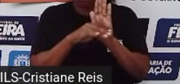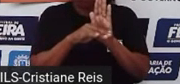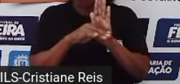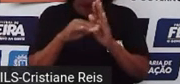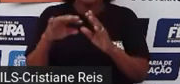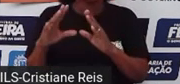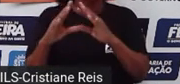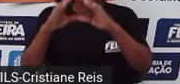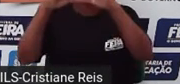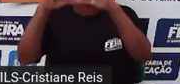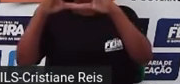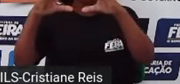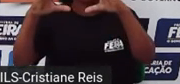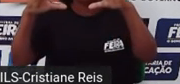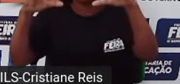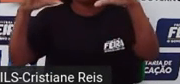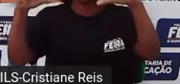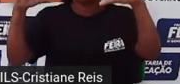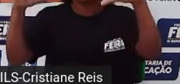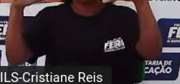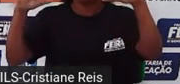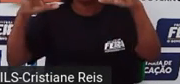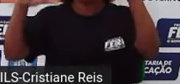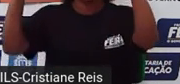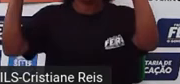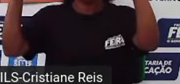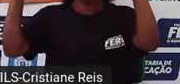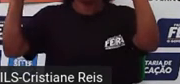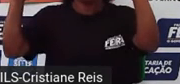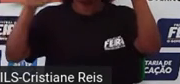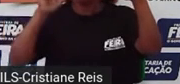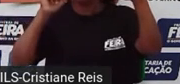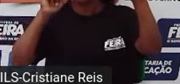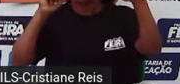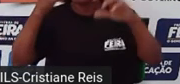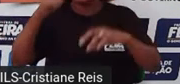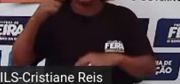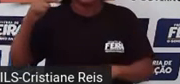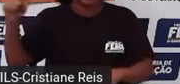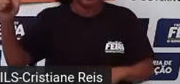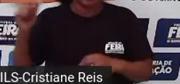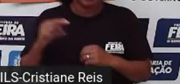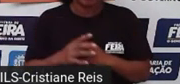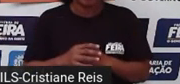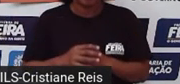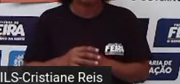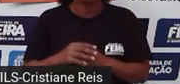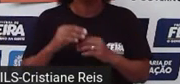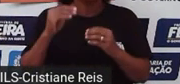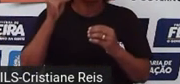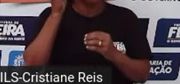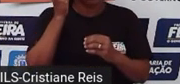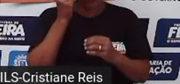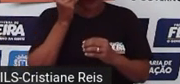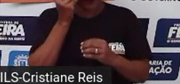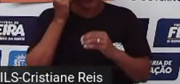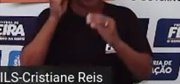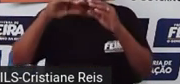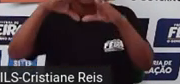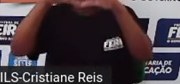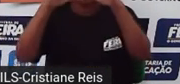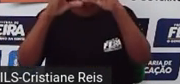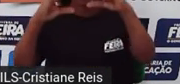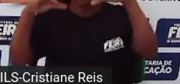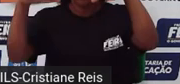essas nuvens elas não estão carregadas e o que que ela vai trazer para que ela vai conseguir passar por essa região